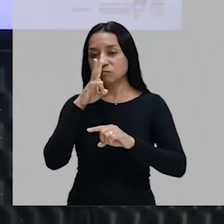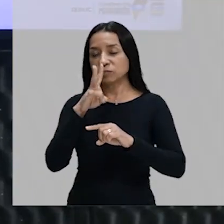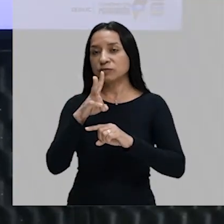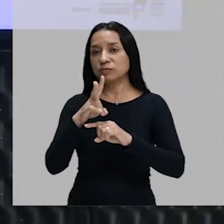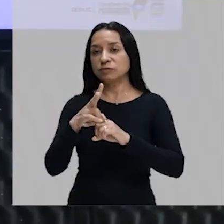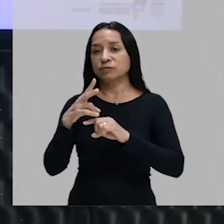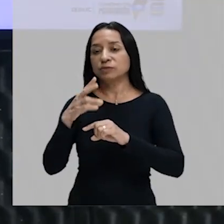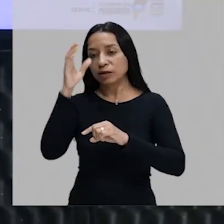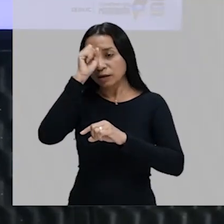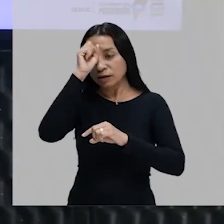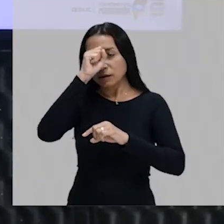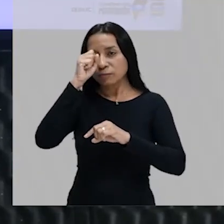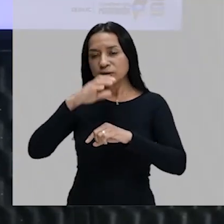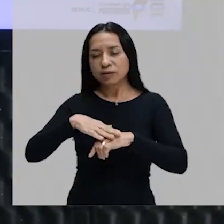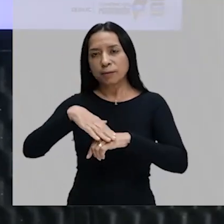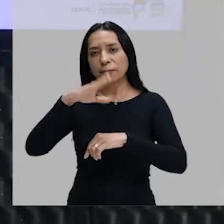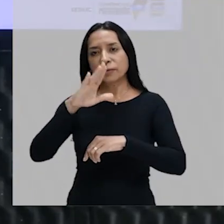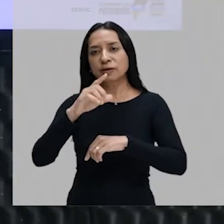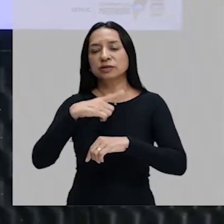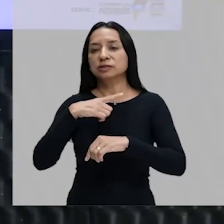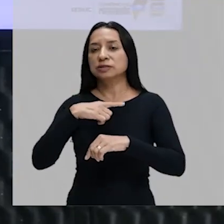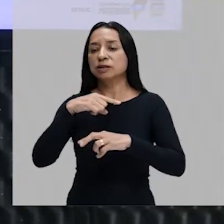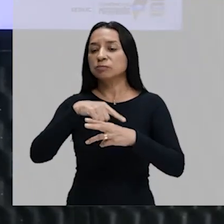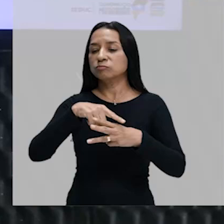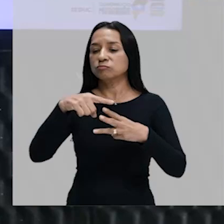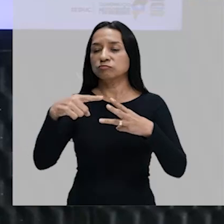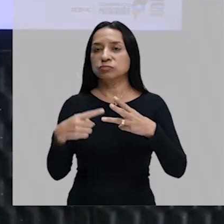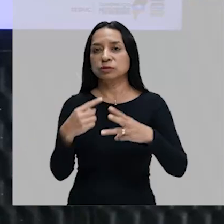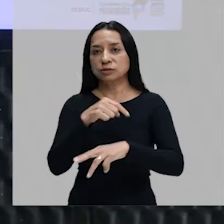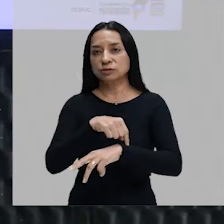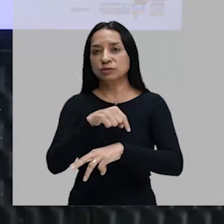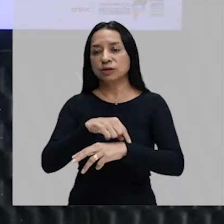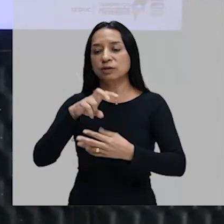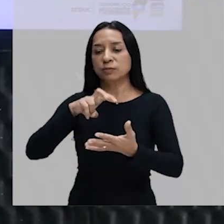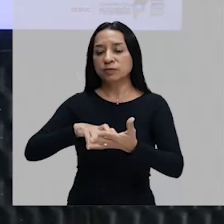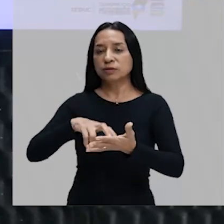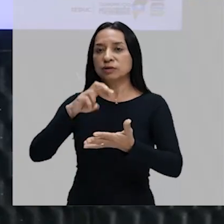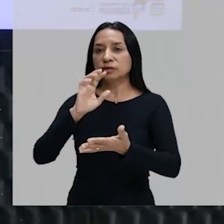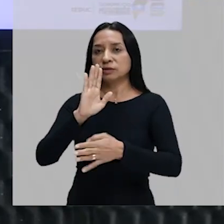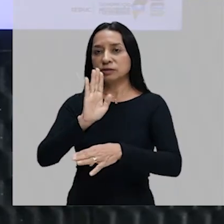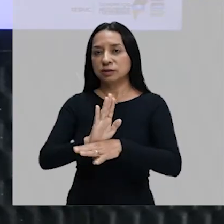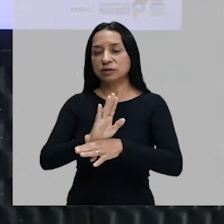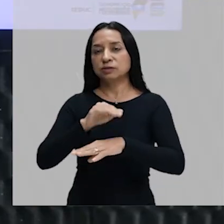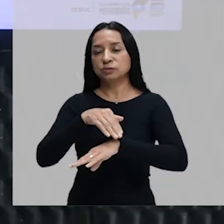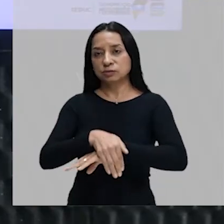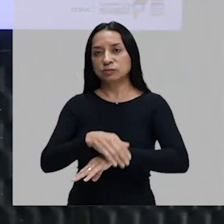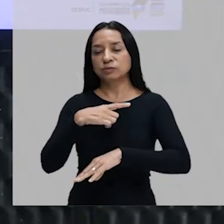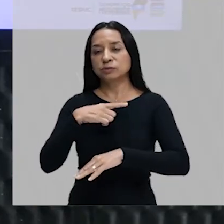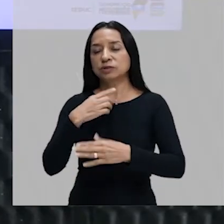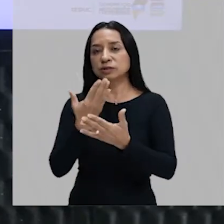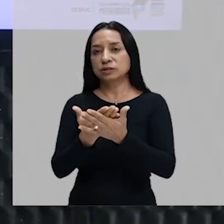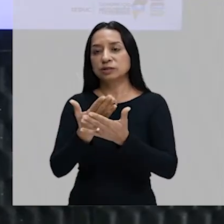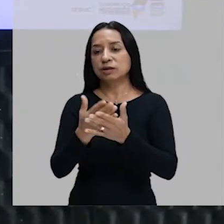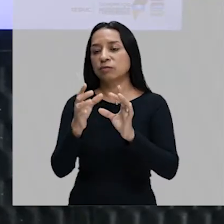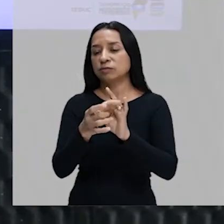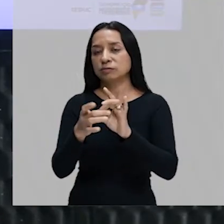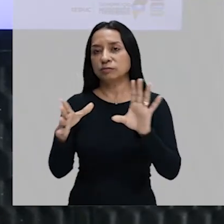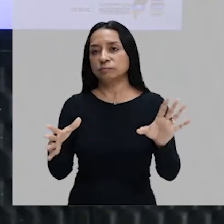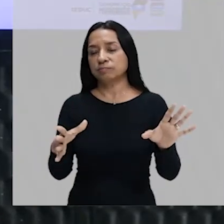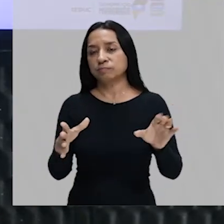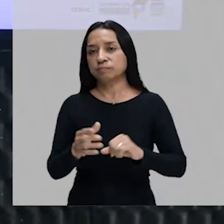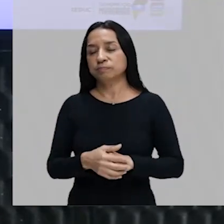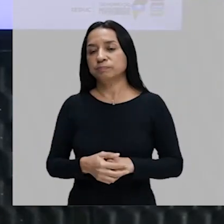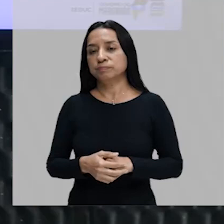aqui na plataforma que nós temos os 3 horários, tá, gente? Tanto manhã, quanto tarde, quanto noite, vocês têm essas aulas disponíveis para